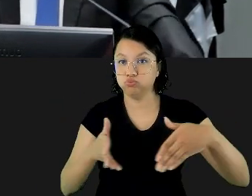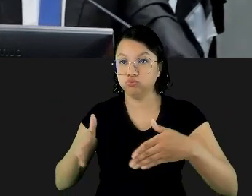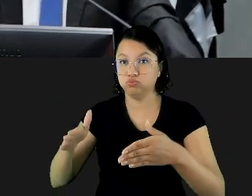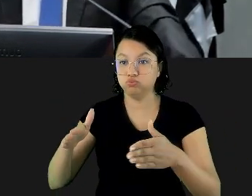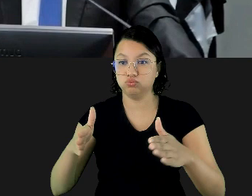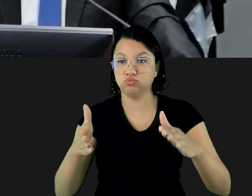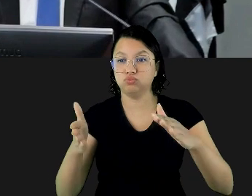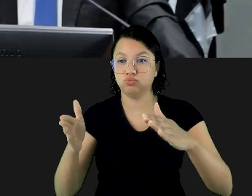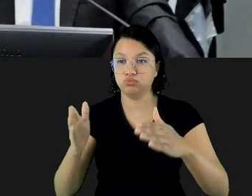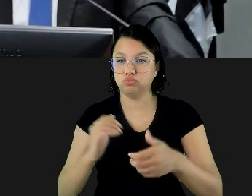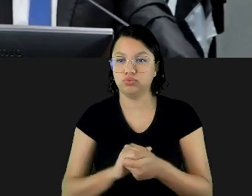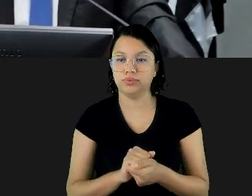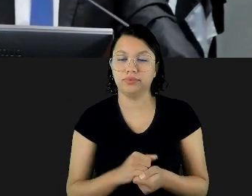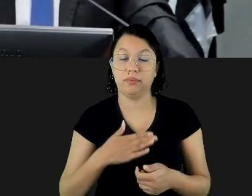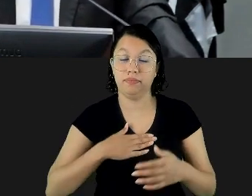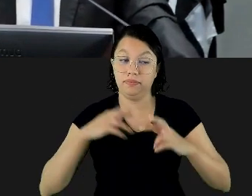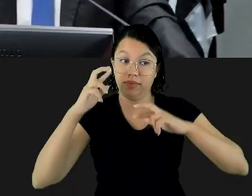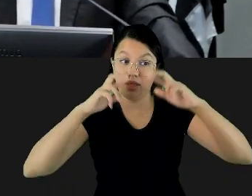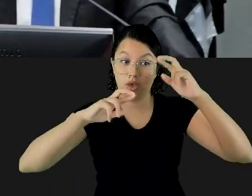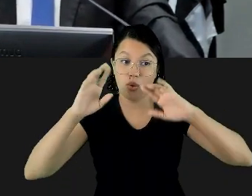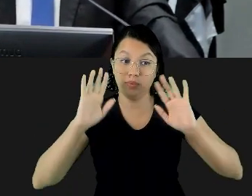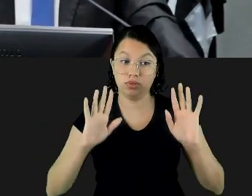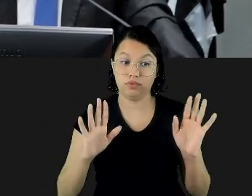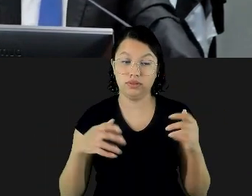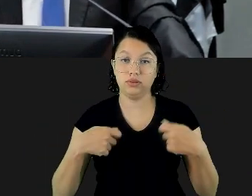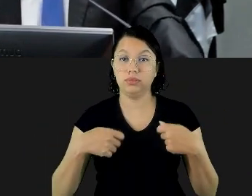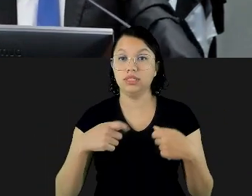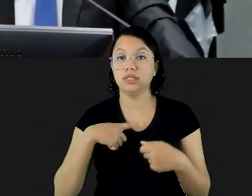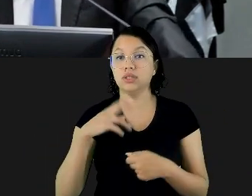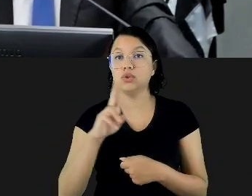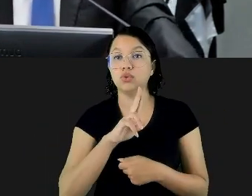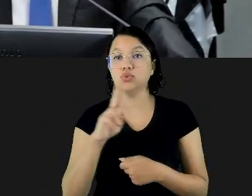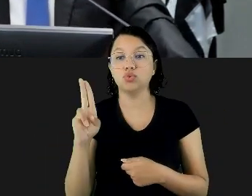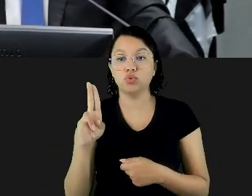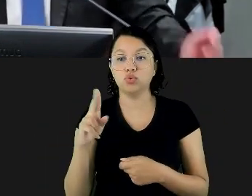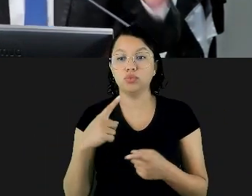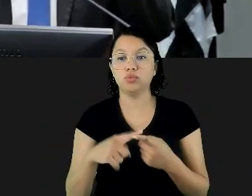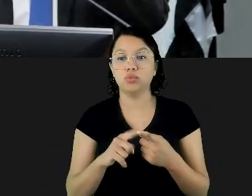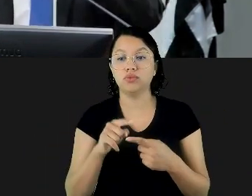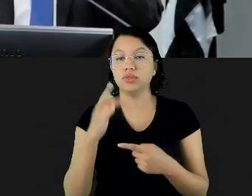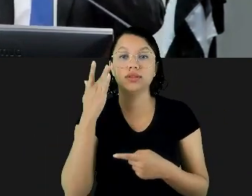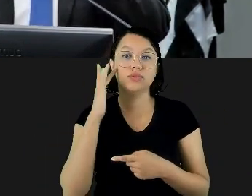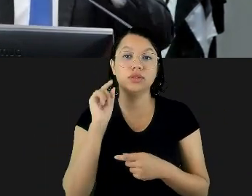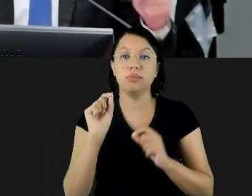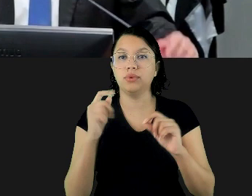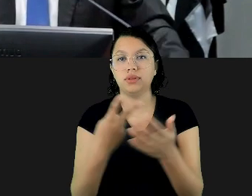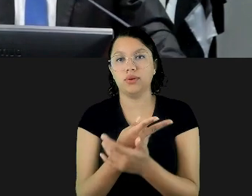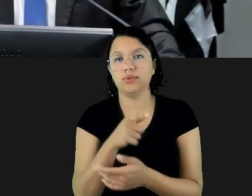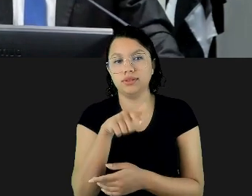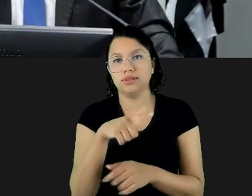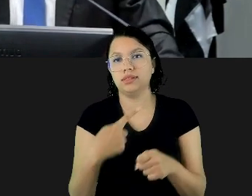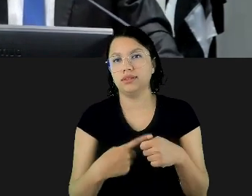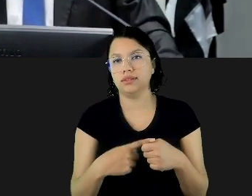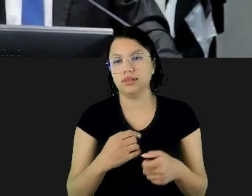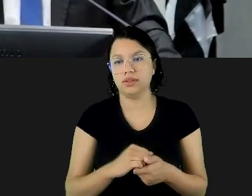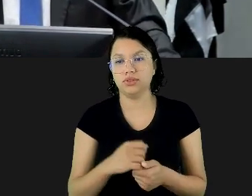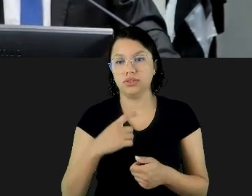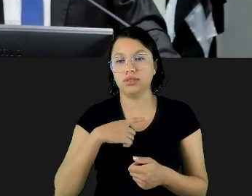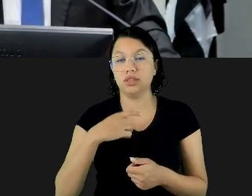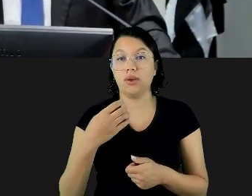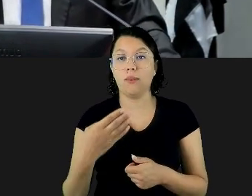apelido. De vocês não têm noção do que está acontecendo nessa cidade. São quatro